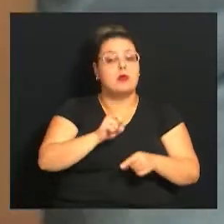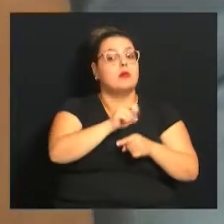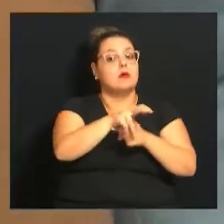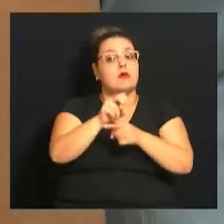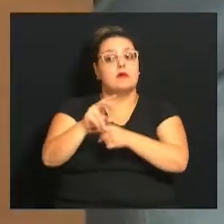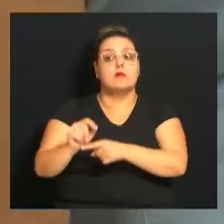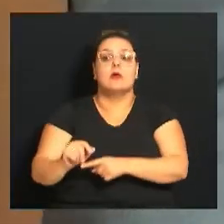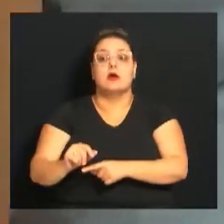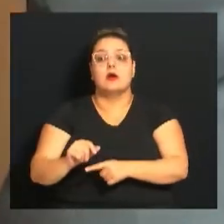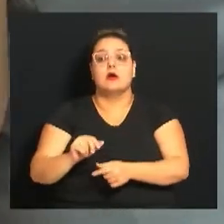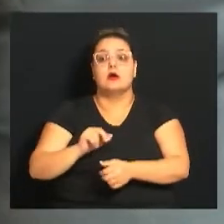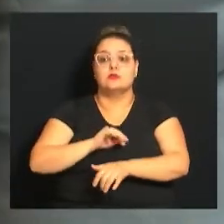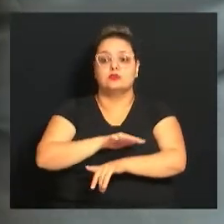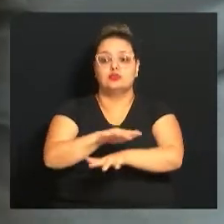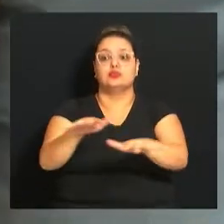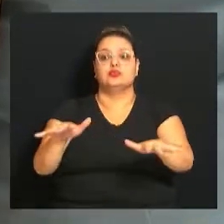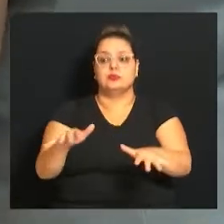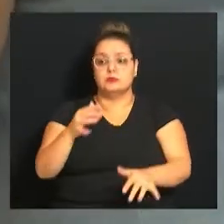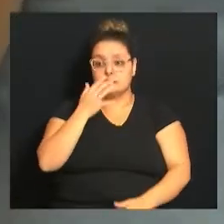mesmo?